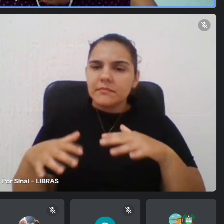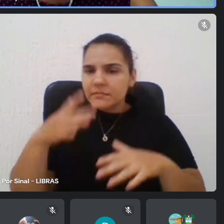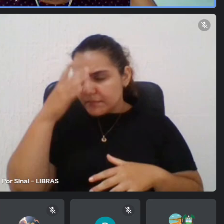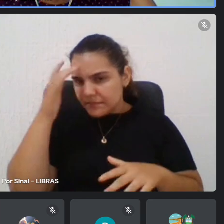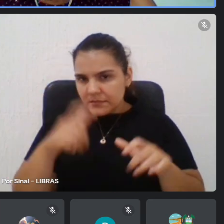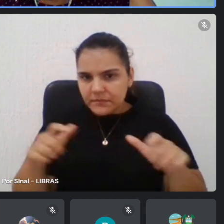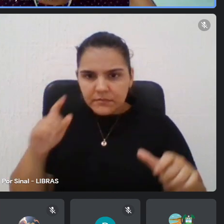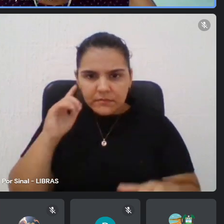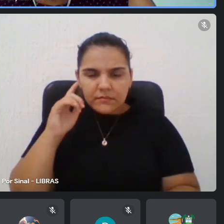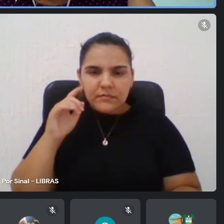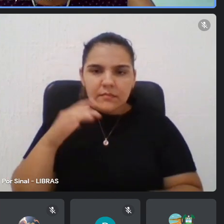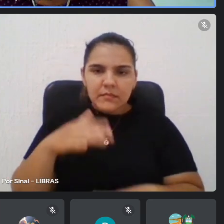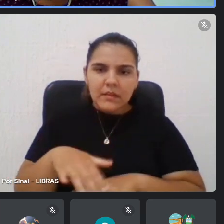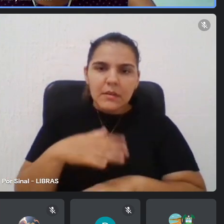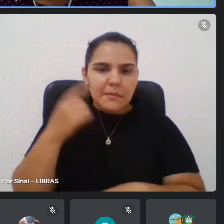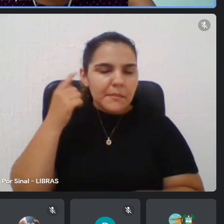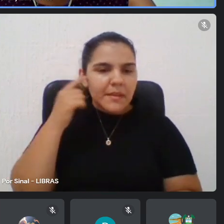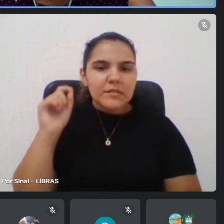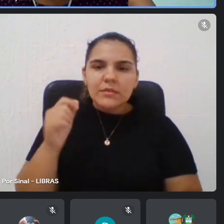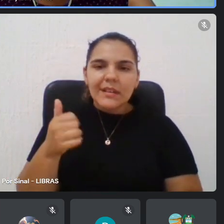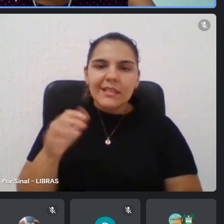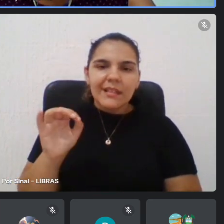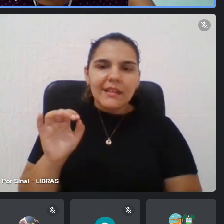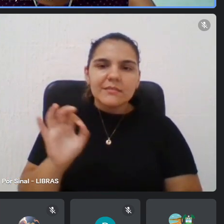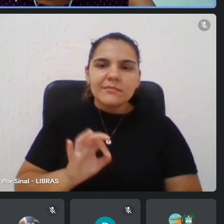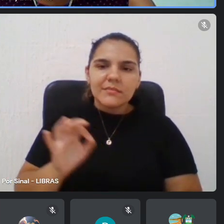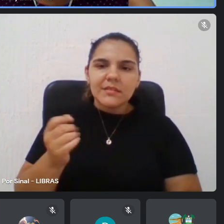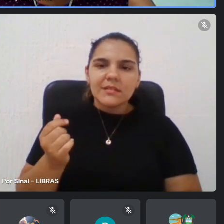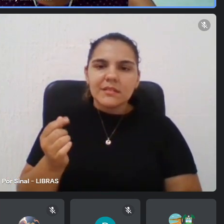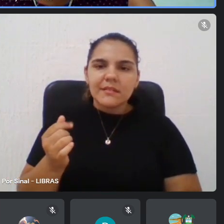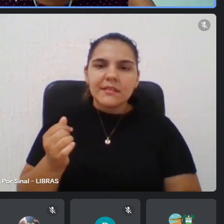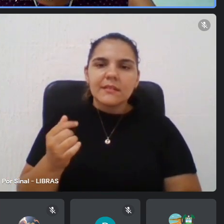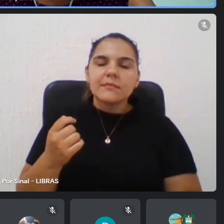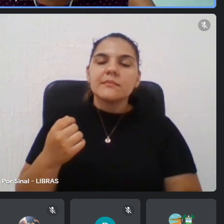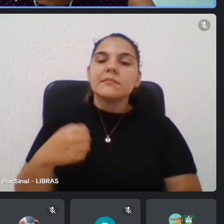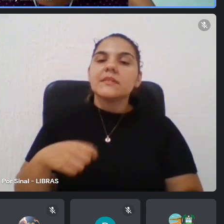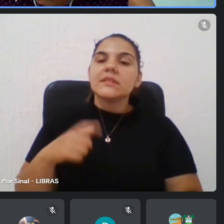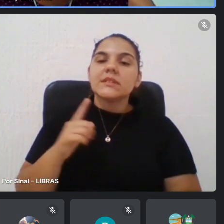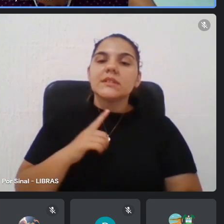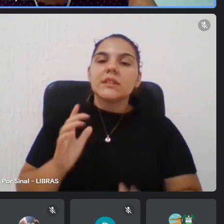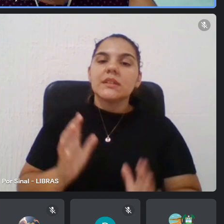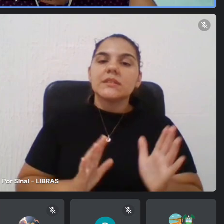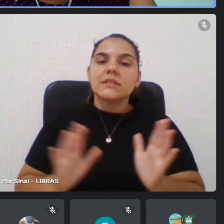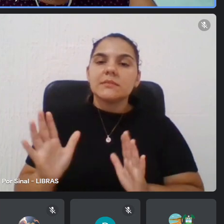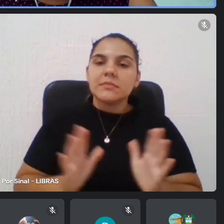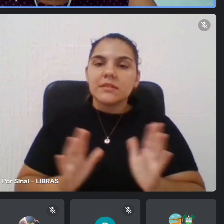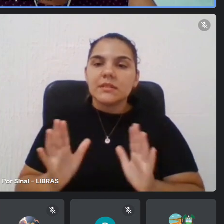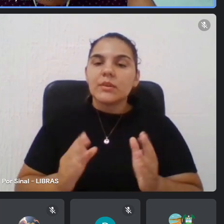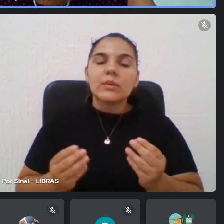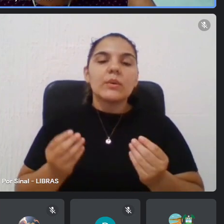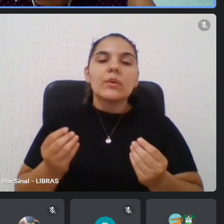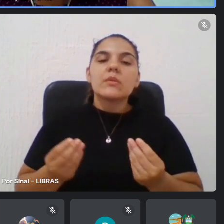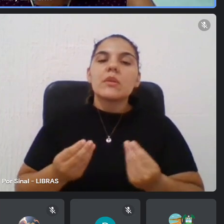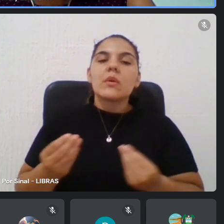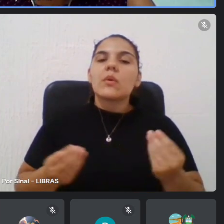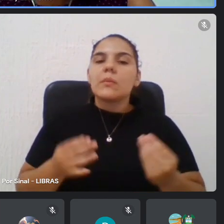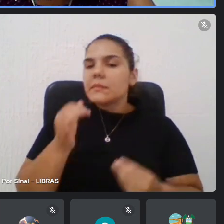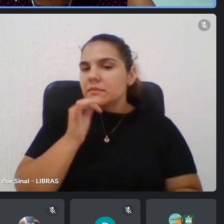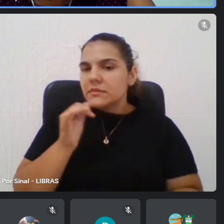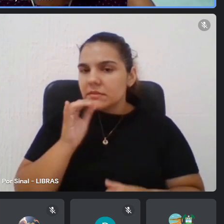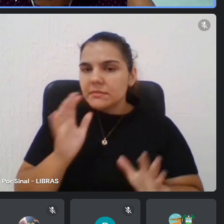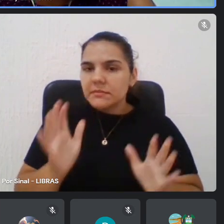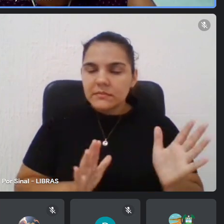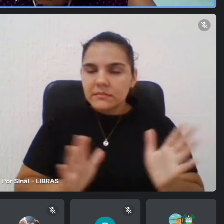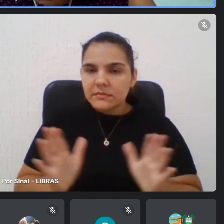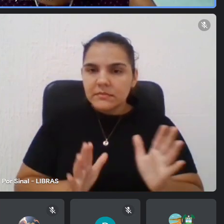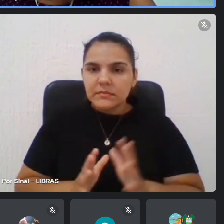tem que pensar que no mínimo 10% do dinheiro dele tem que ser usado para acessibilizar. E o que é um exemplo de acessibilizar